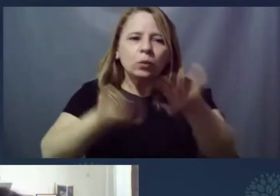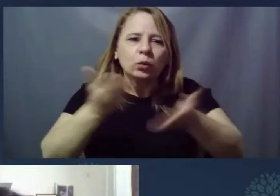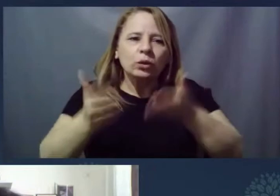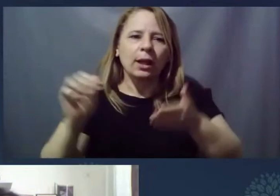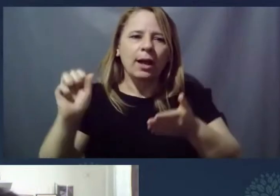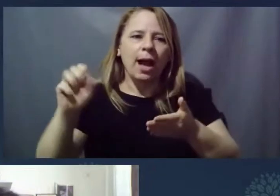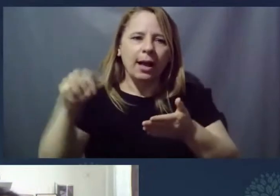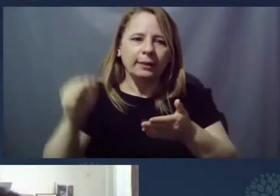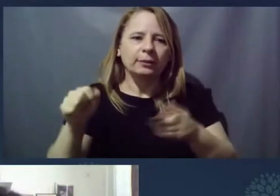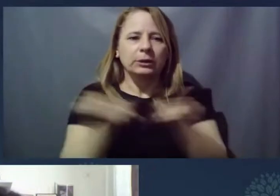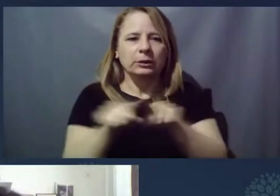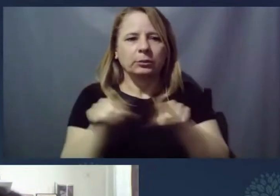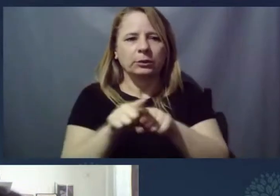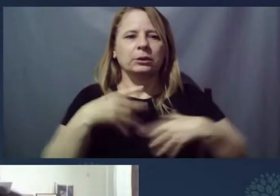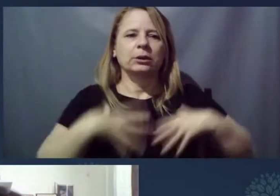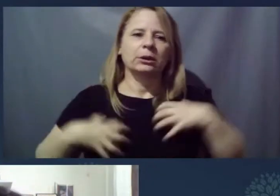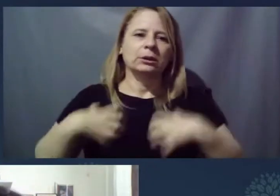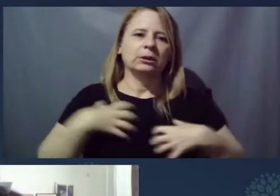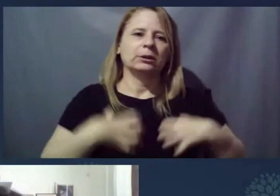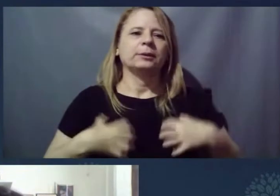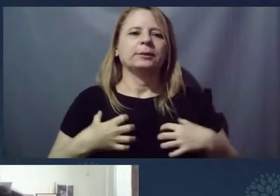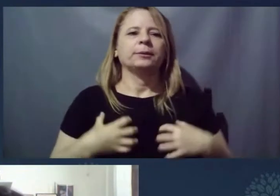junto.